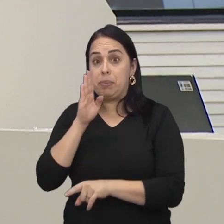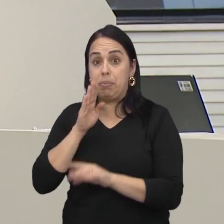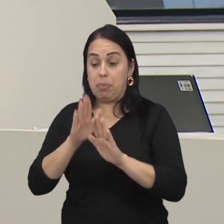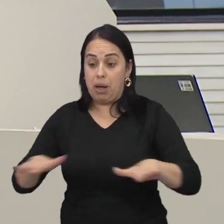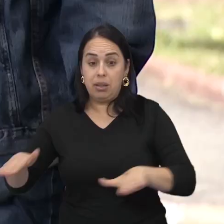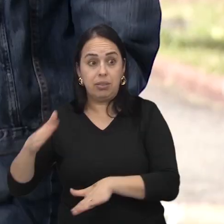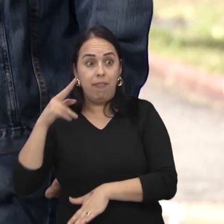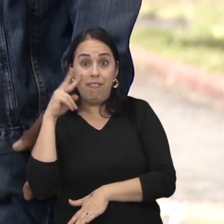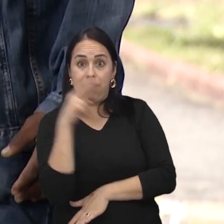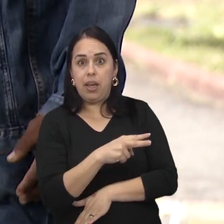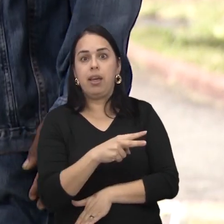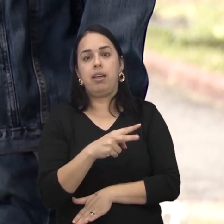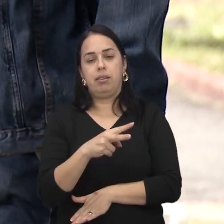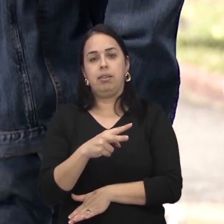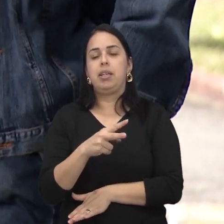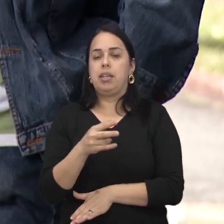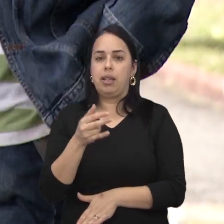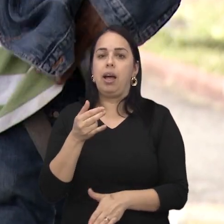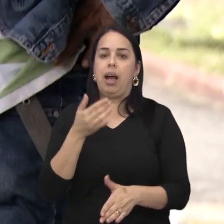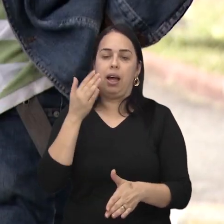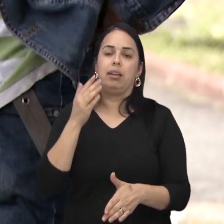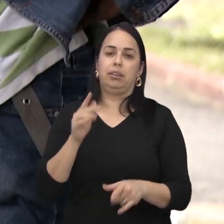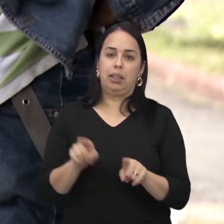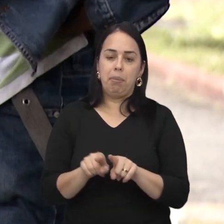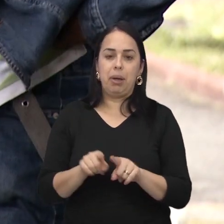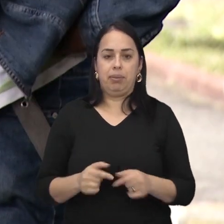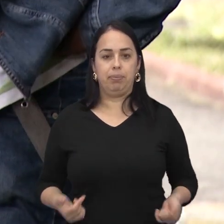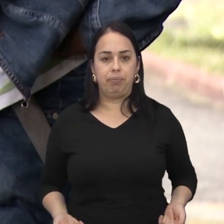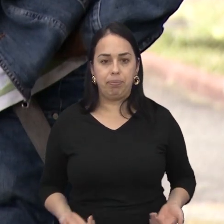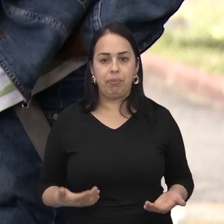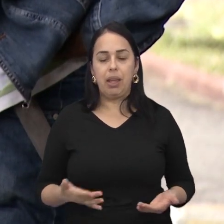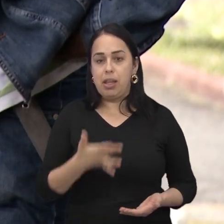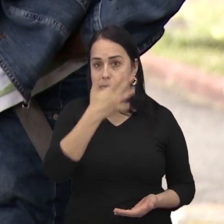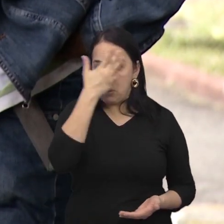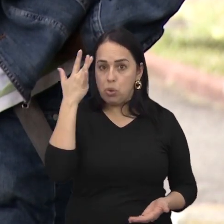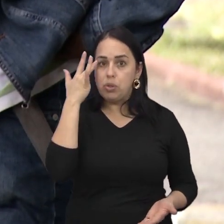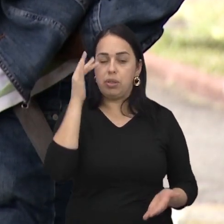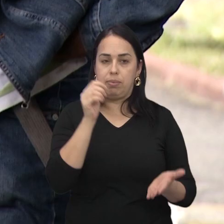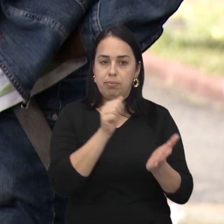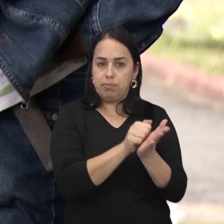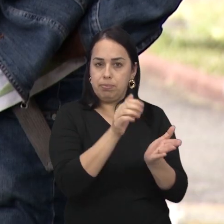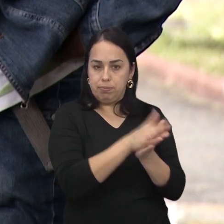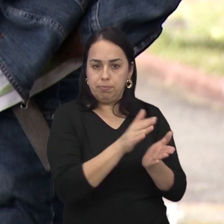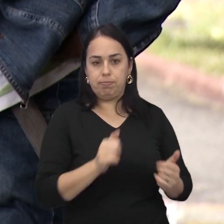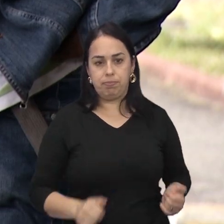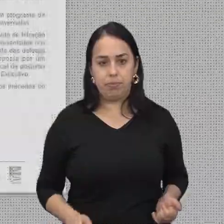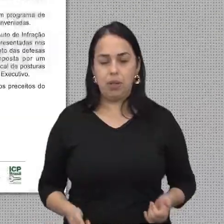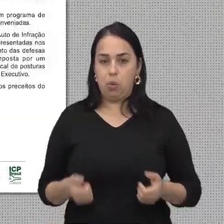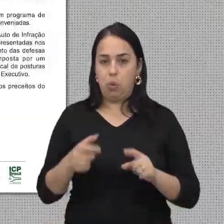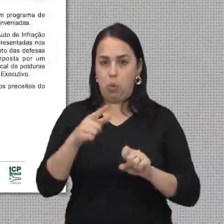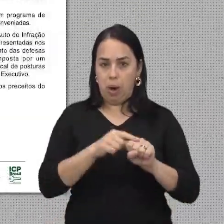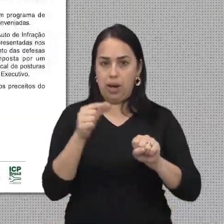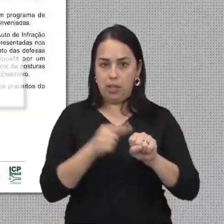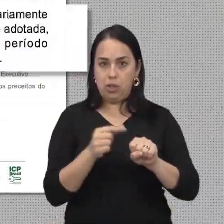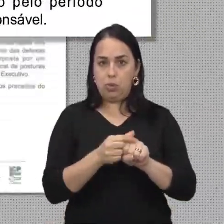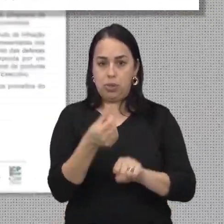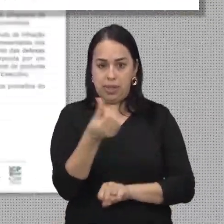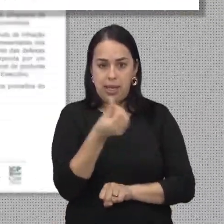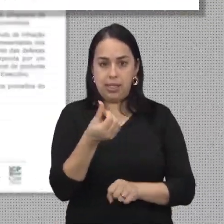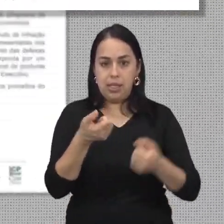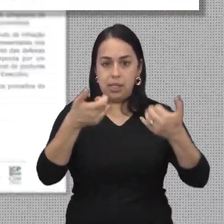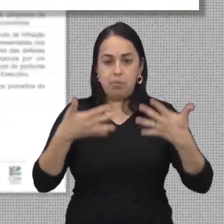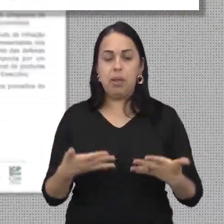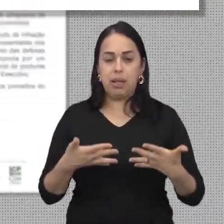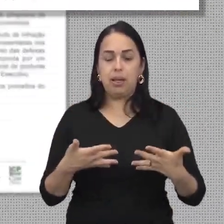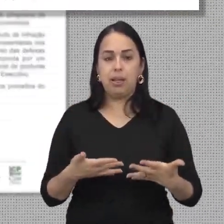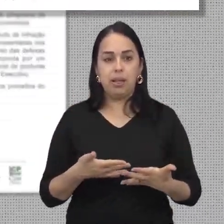de crianças. O projeto também estabelece uma alternativa para aqueles que receberem a autuação. O artigo 6 explica